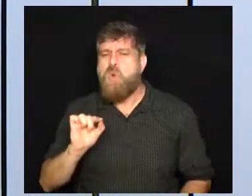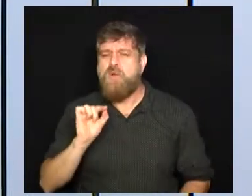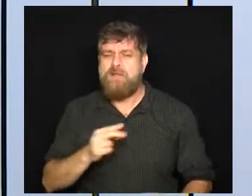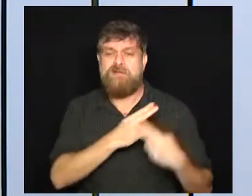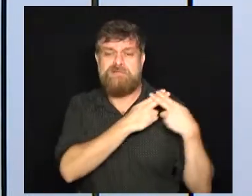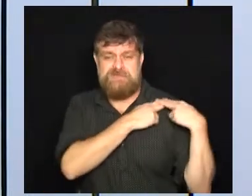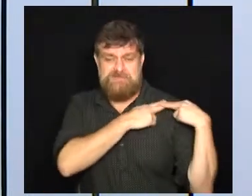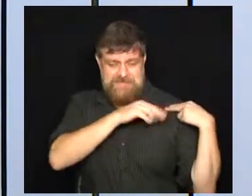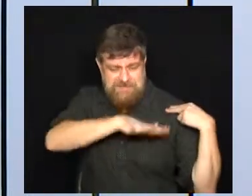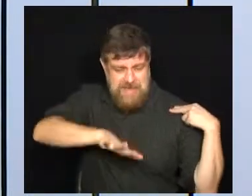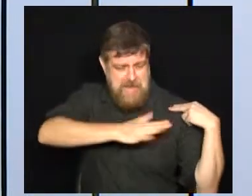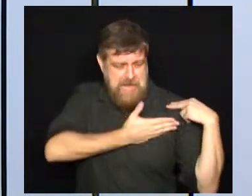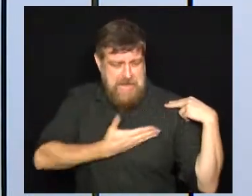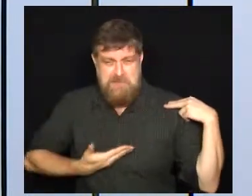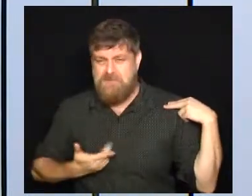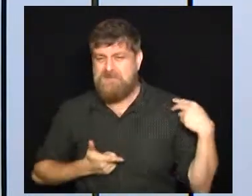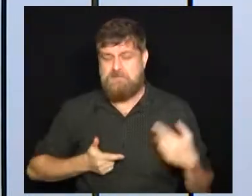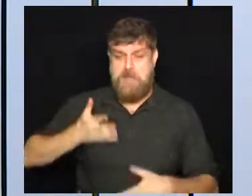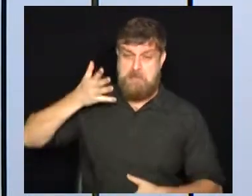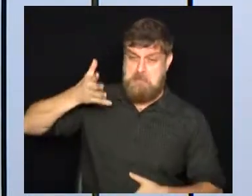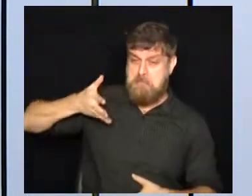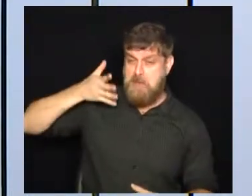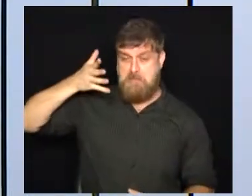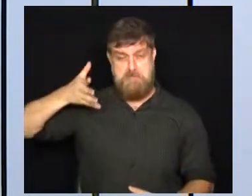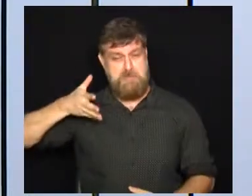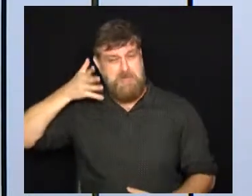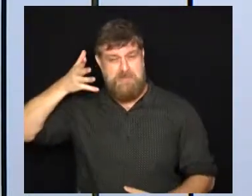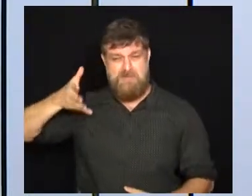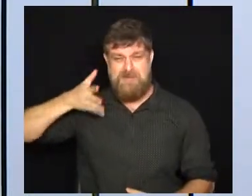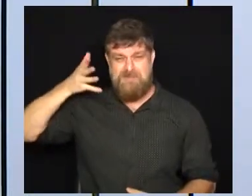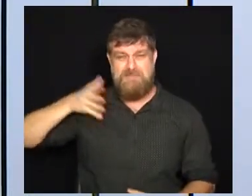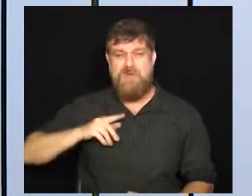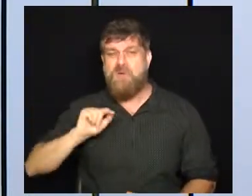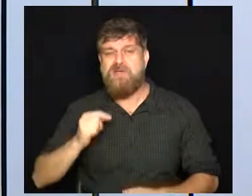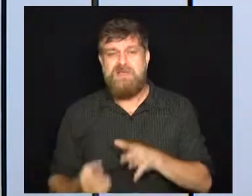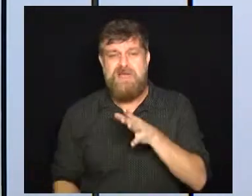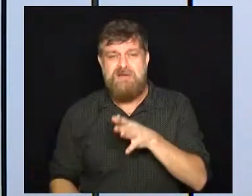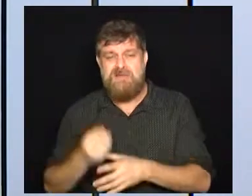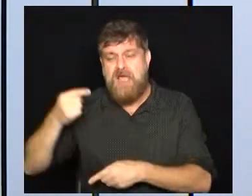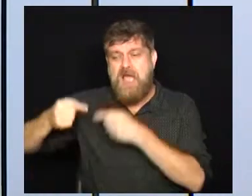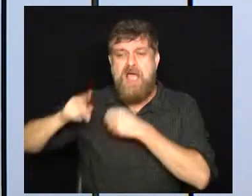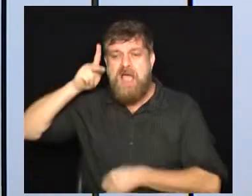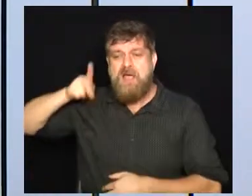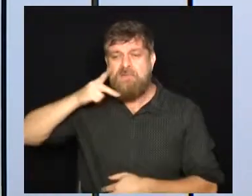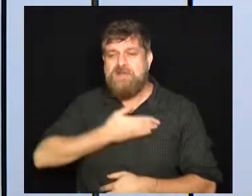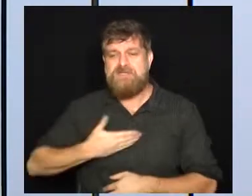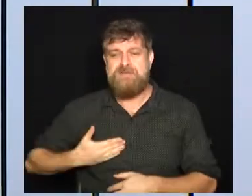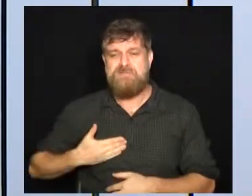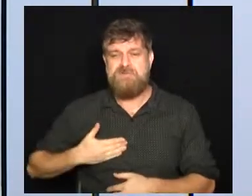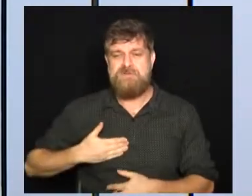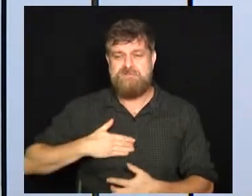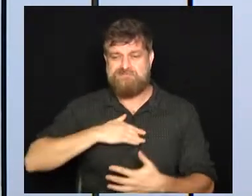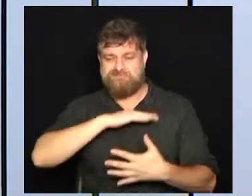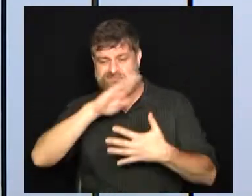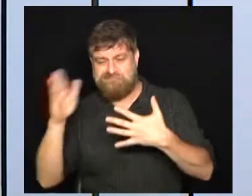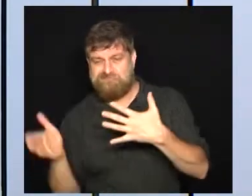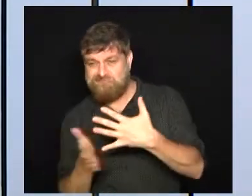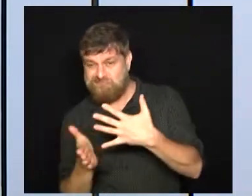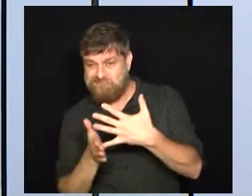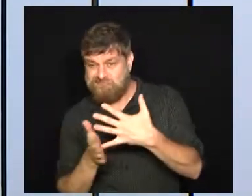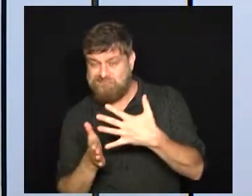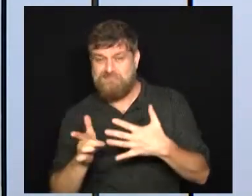feito um discurso que faz com que as políticas públicas passem a ser secundárias. Esse